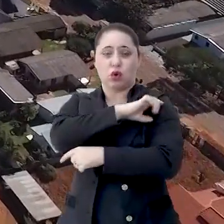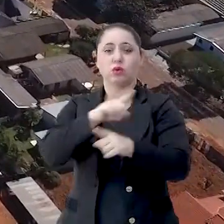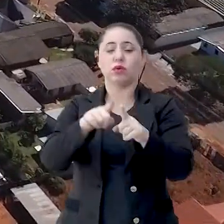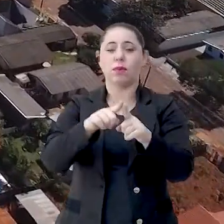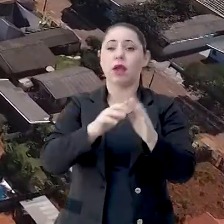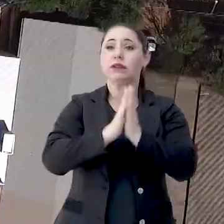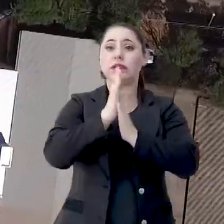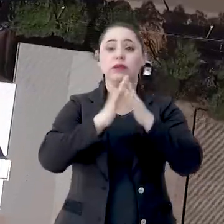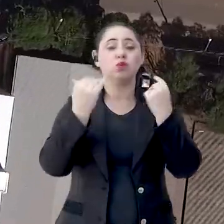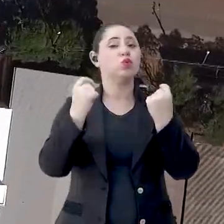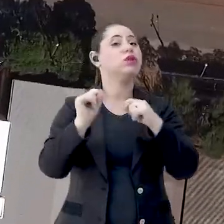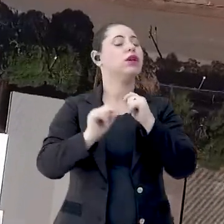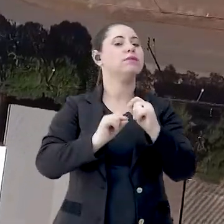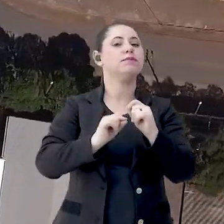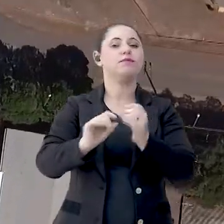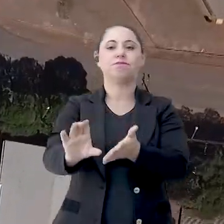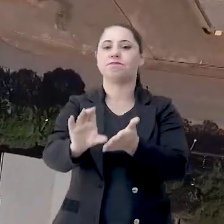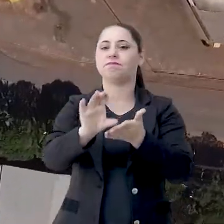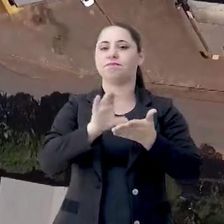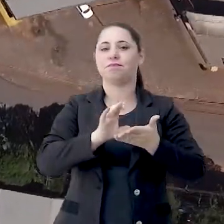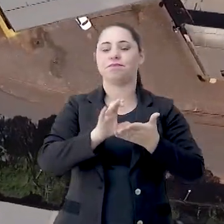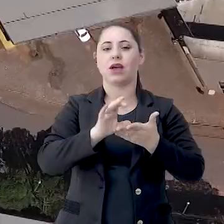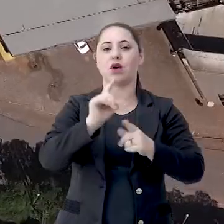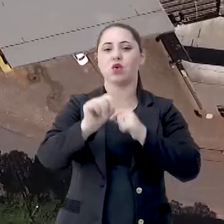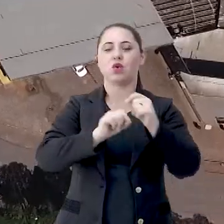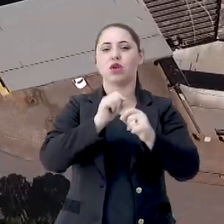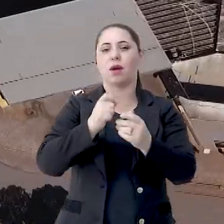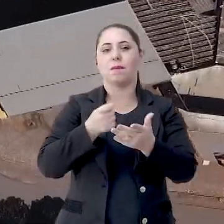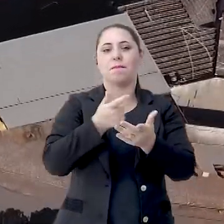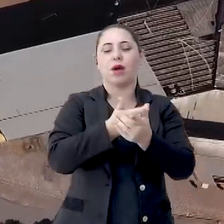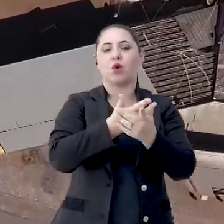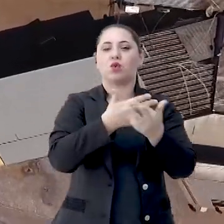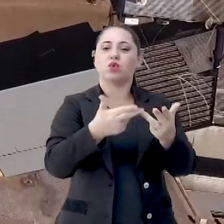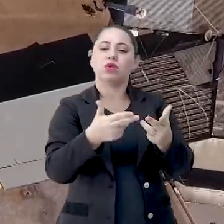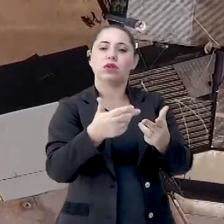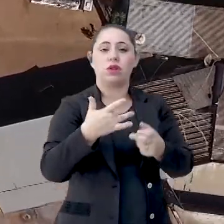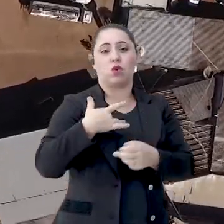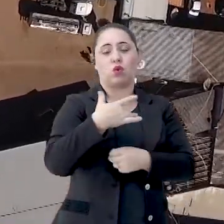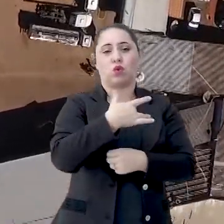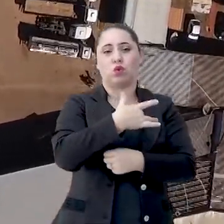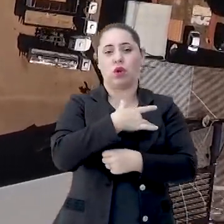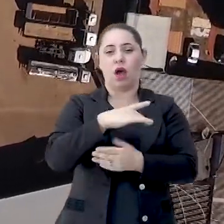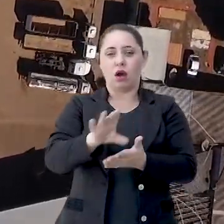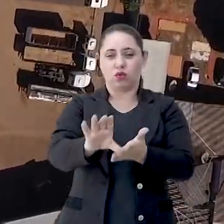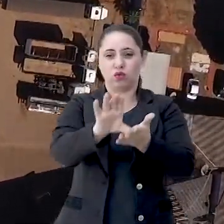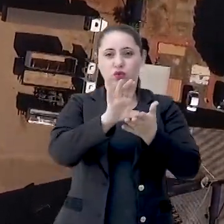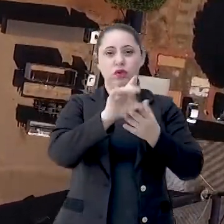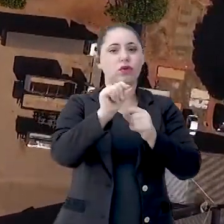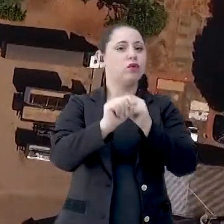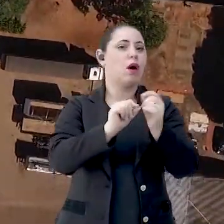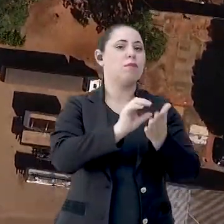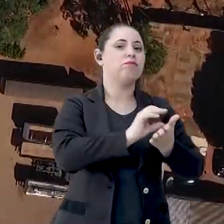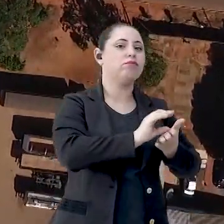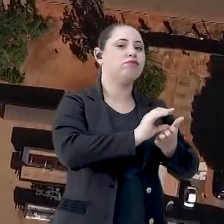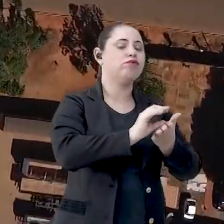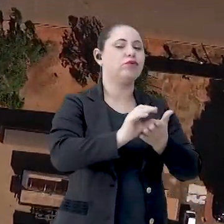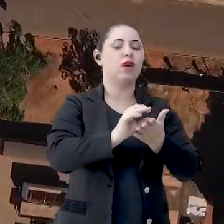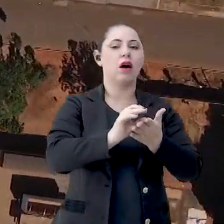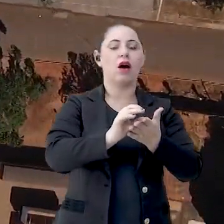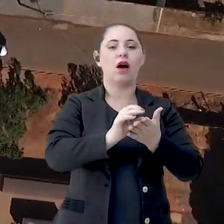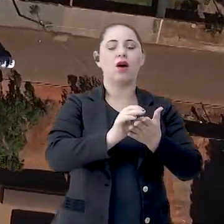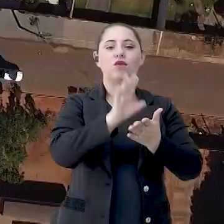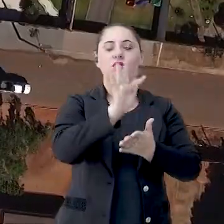mil. A drenagem de águas pluviais no perímetro urbano de Eldorado também está entre os